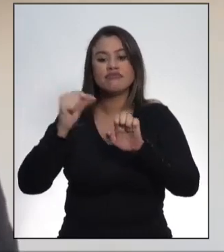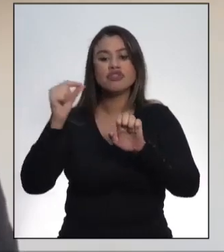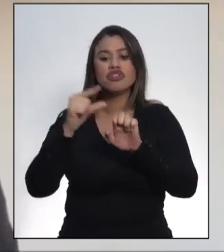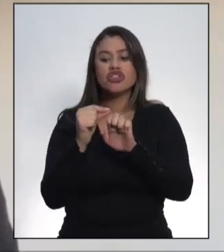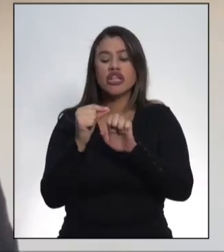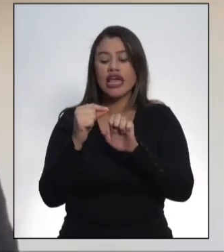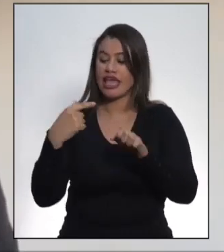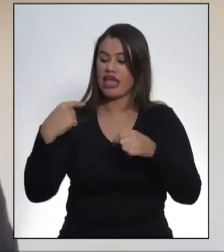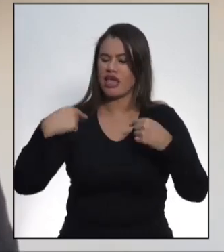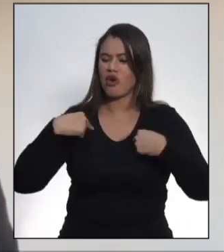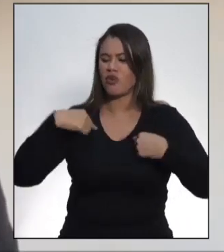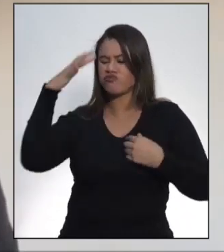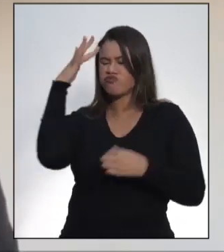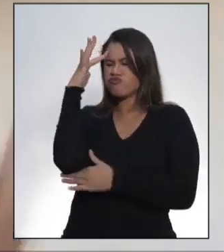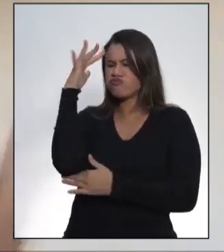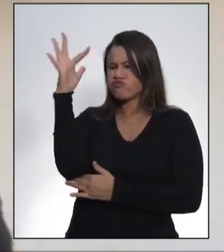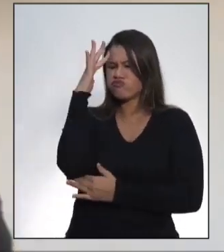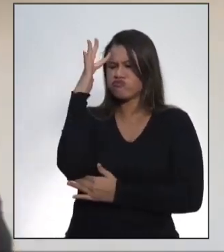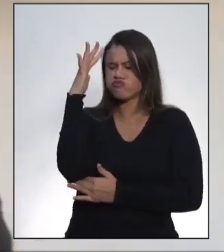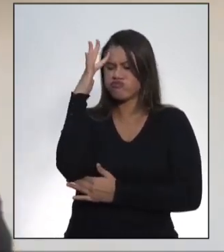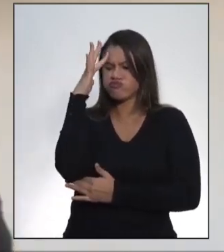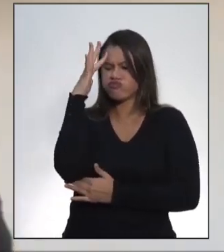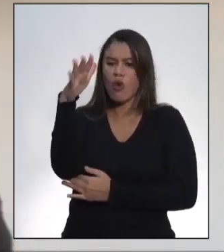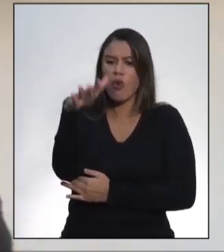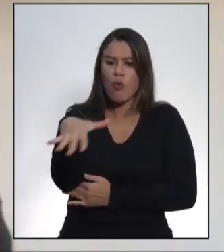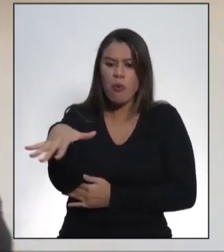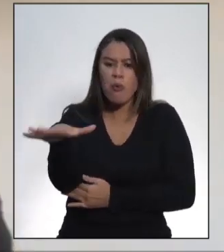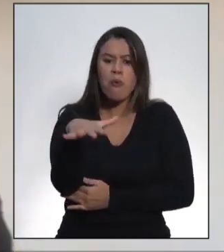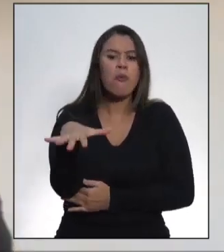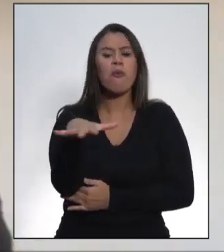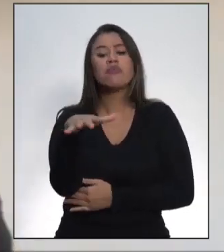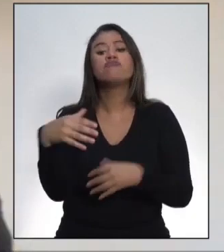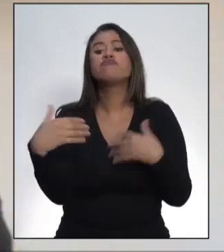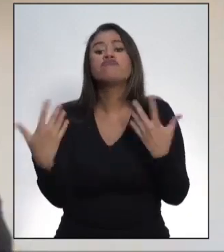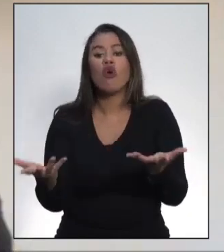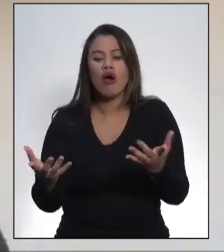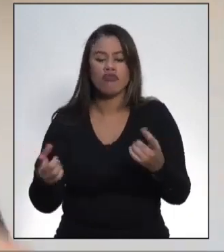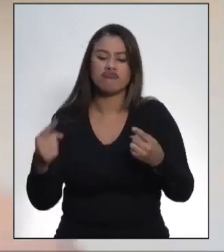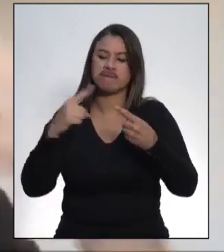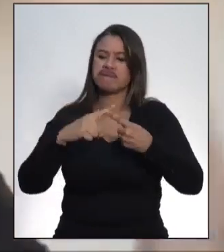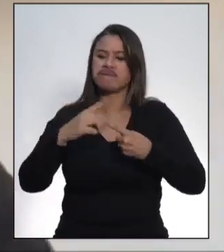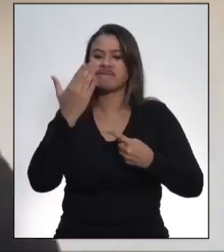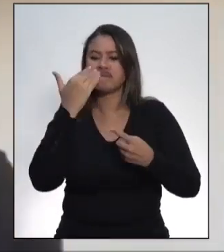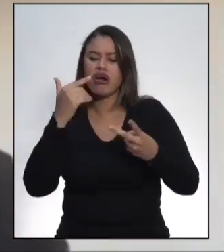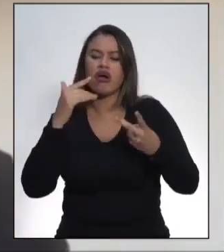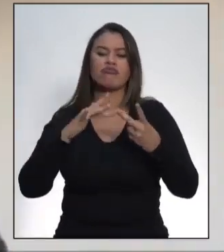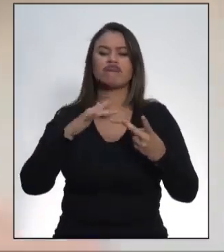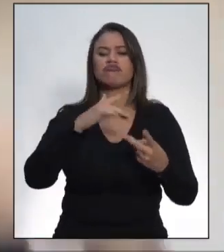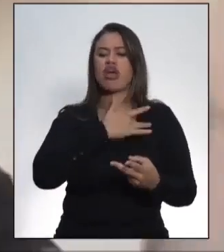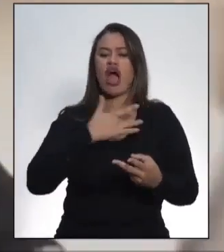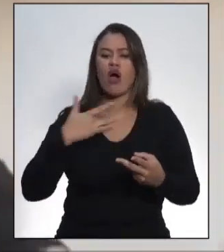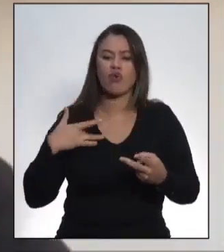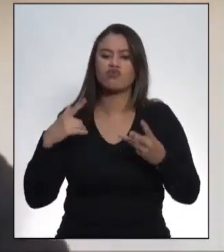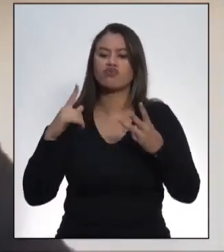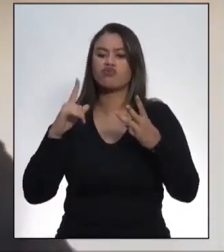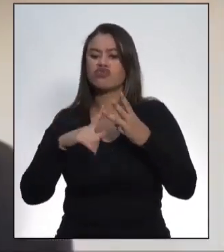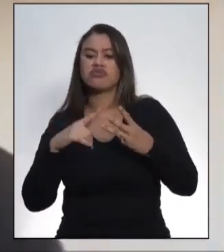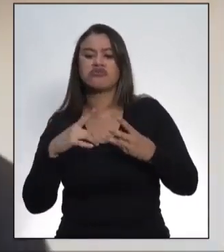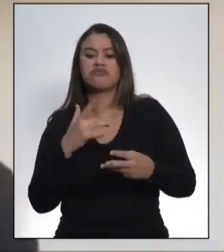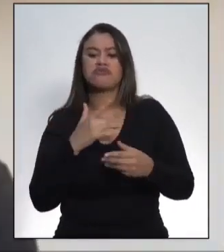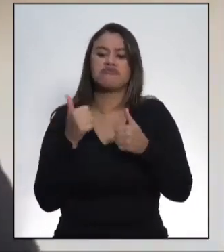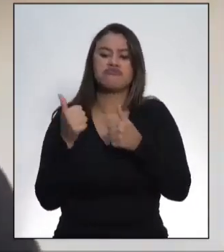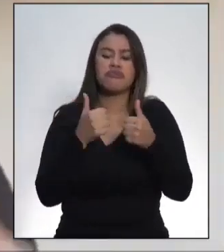empreender em qual setor? Eu vou repetir: pode ser alimentação, pode ser saúde e bem-estar, pode ser moda, pode ser